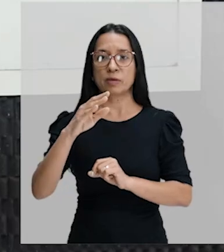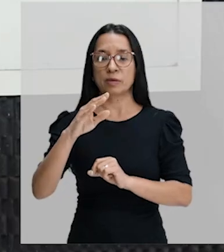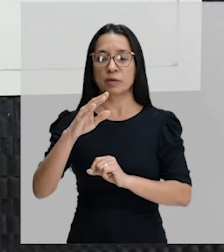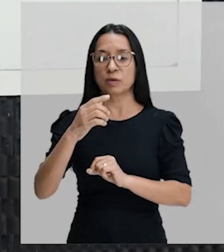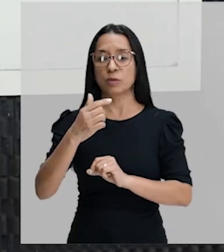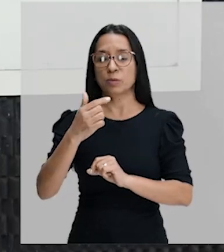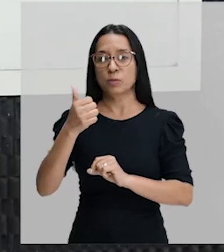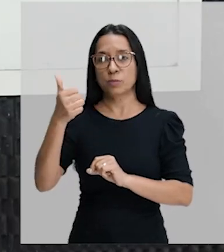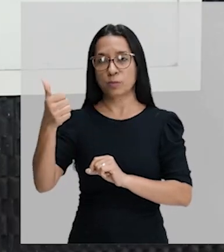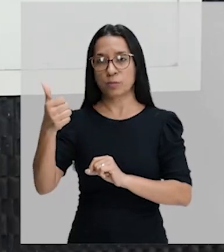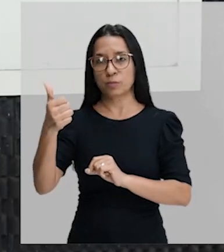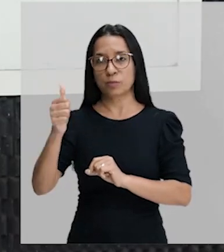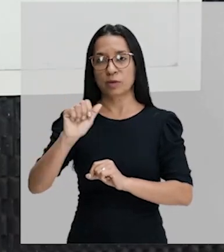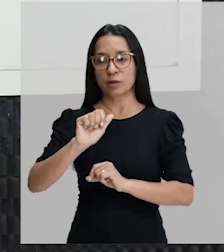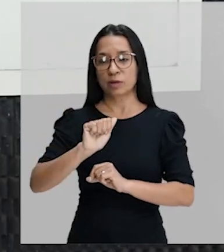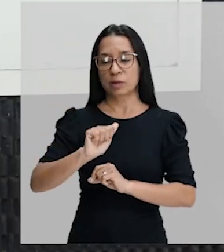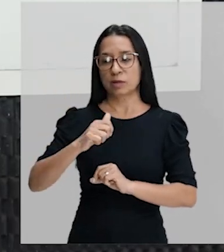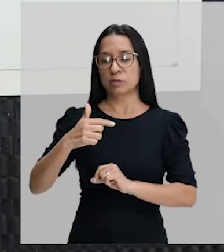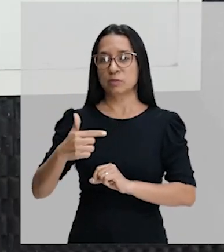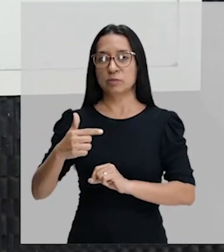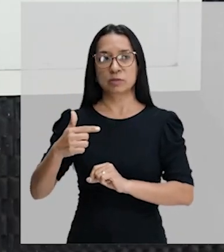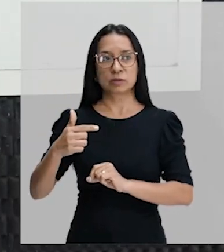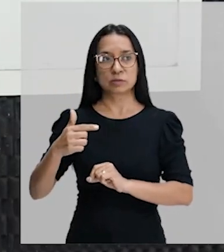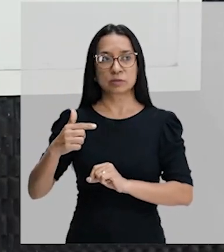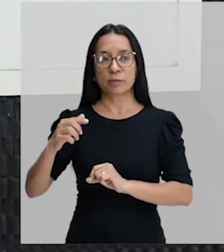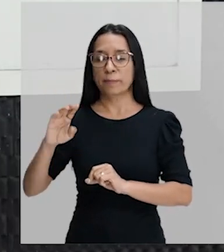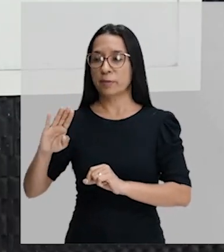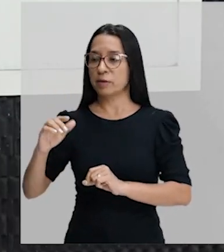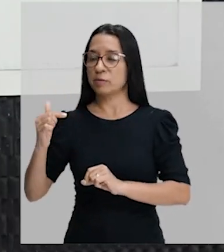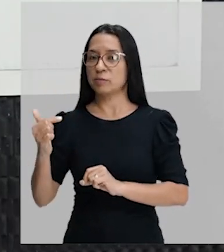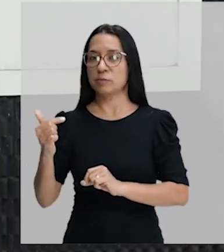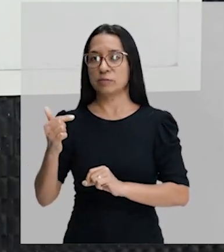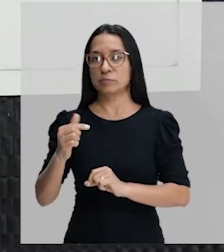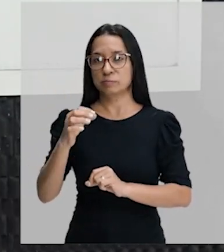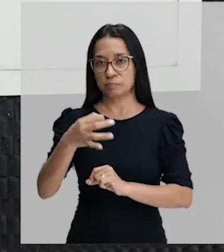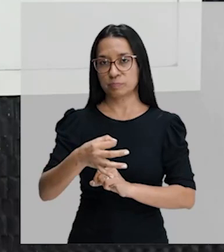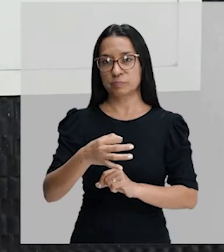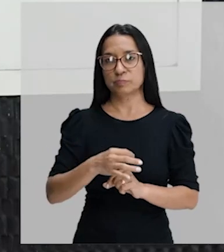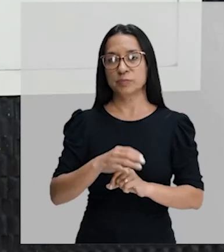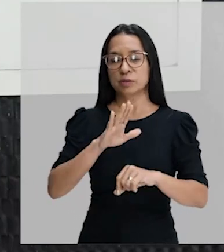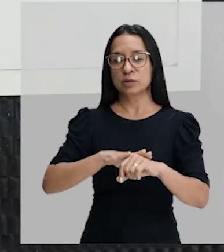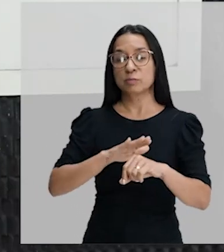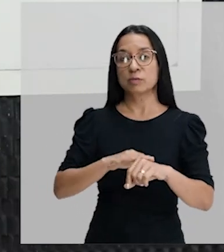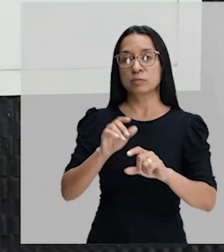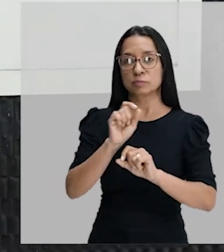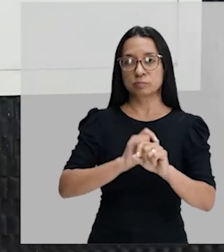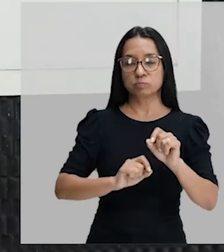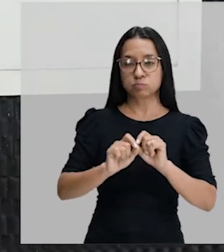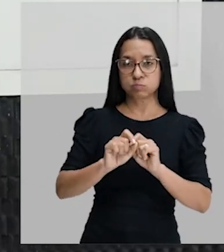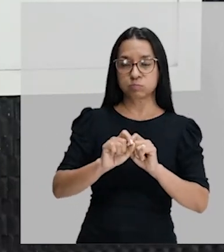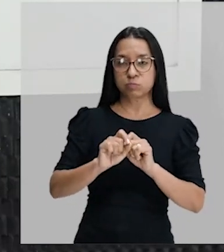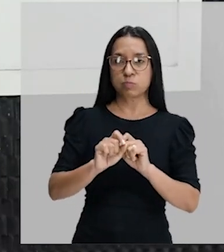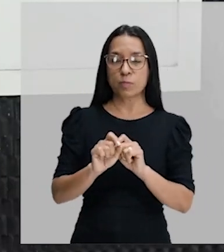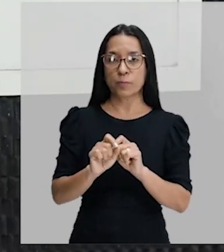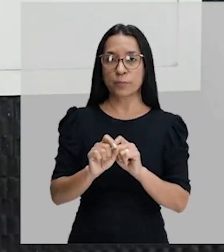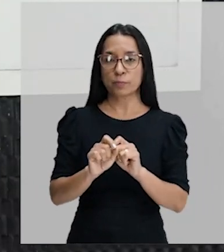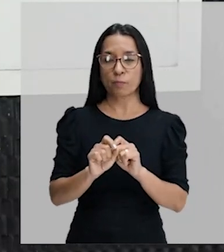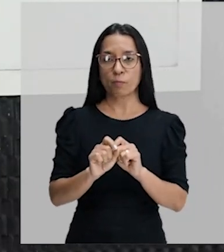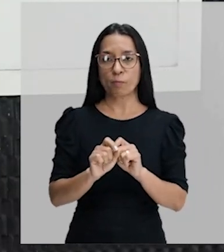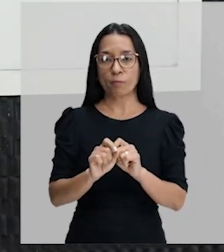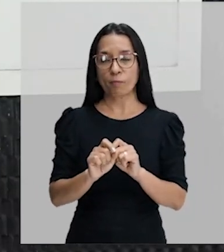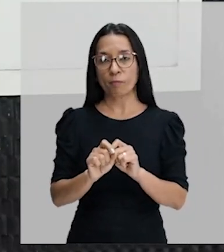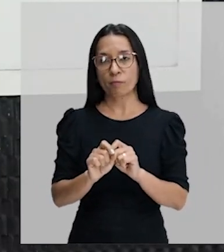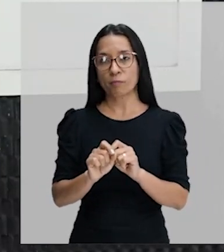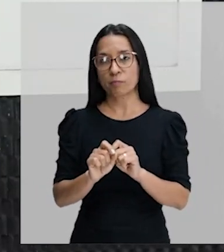A2, B2. Certo? Então, nós chamamos isso aqui, ó, aí,